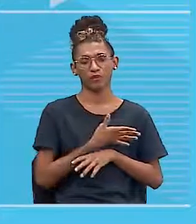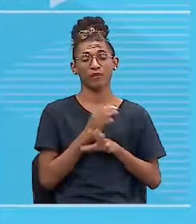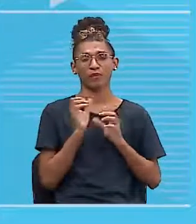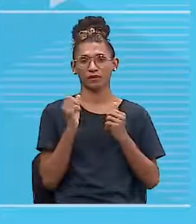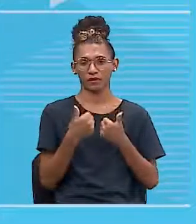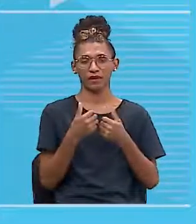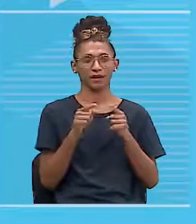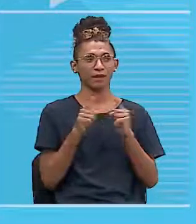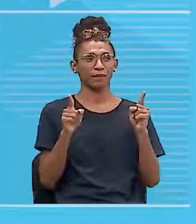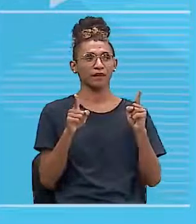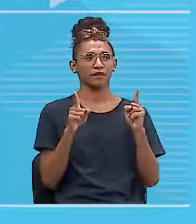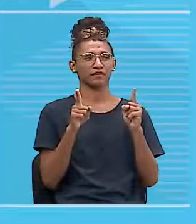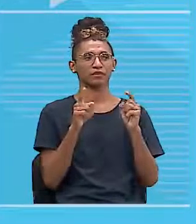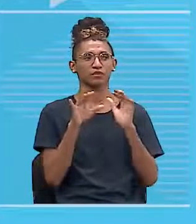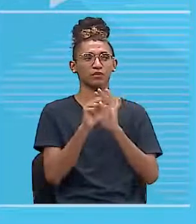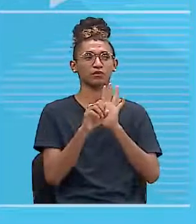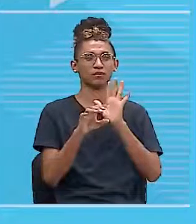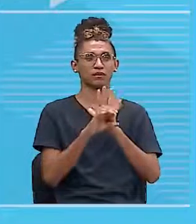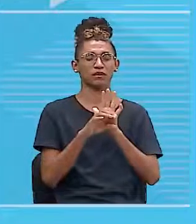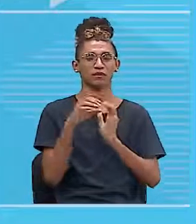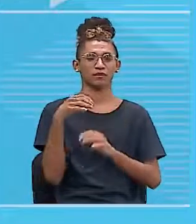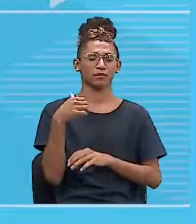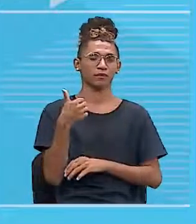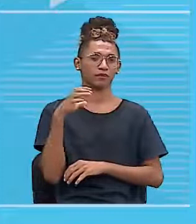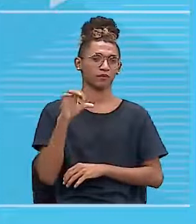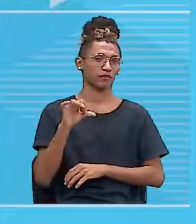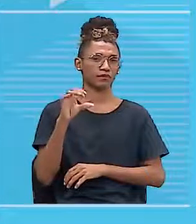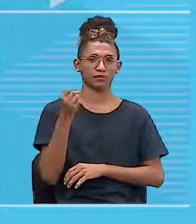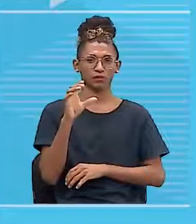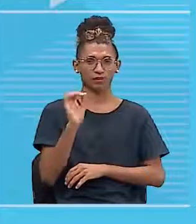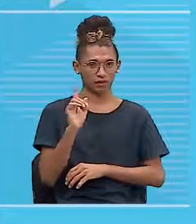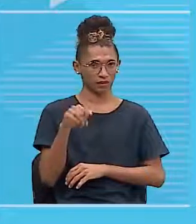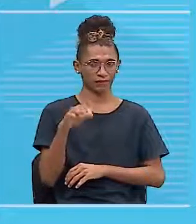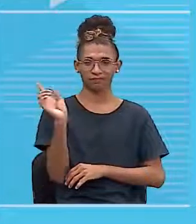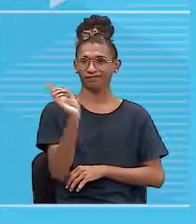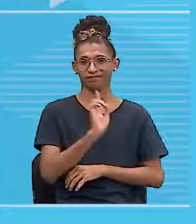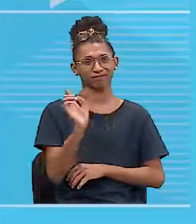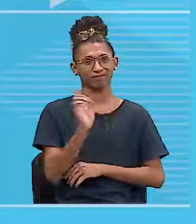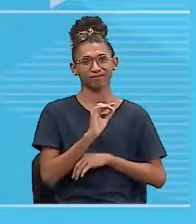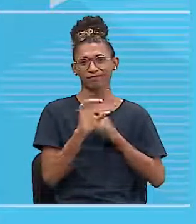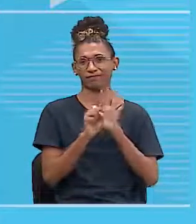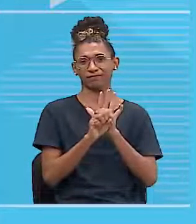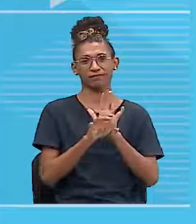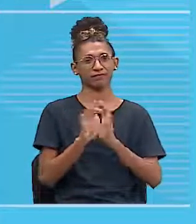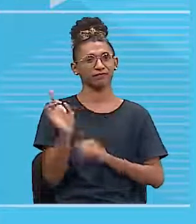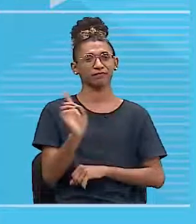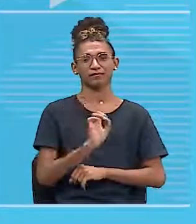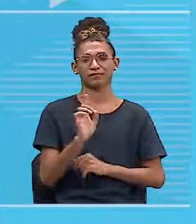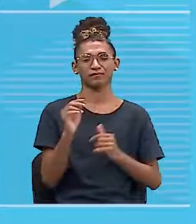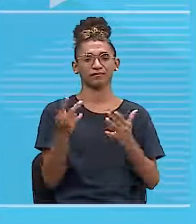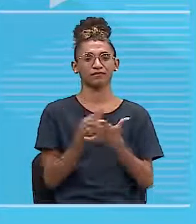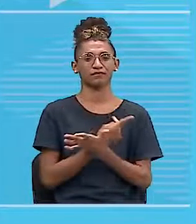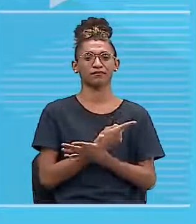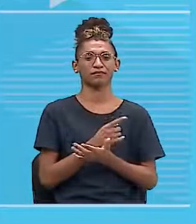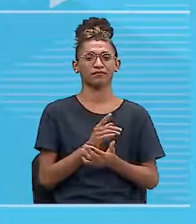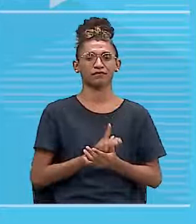na década de 80 o erro no L que não é a década de 80 não é Tá bom filha não é